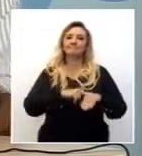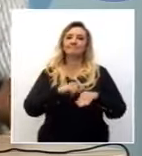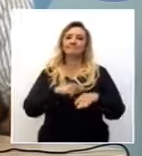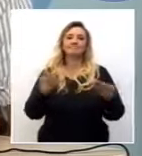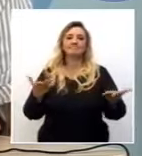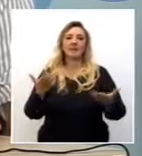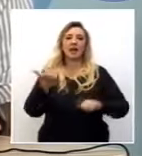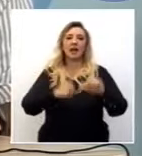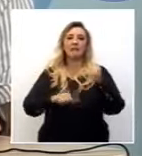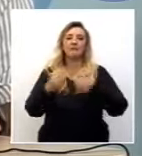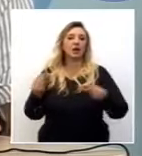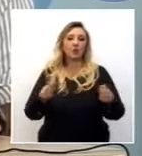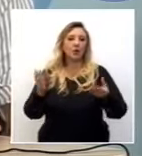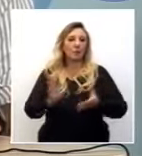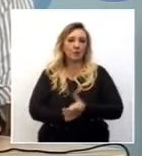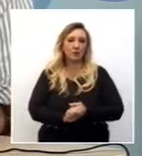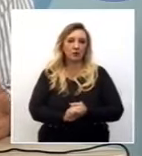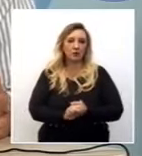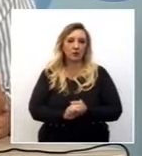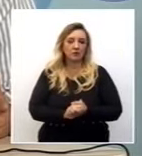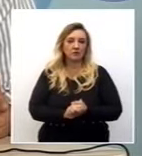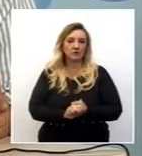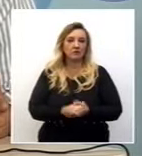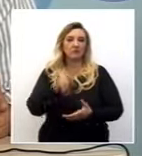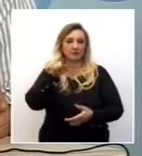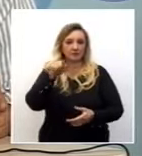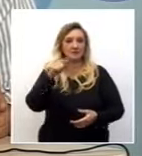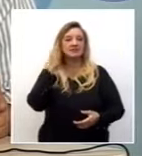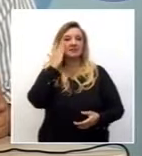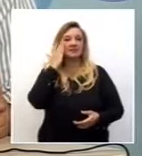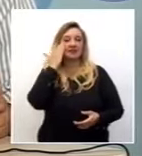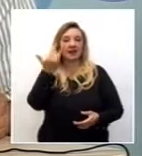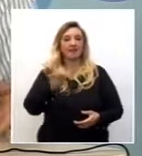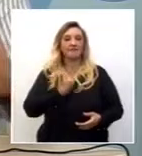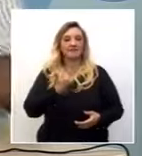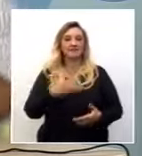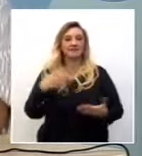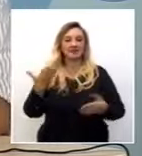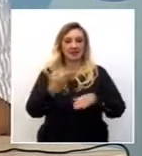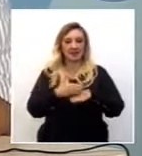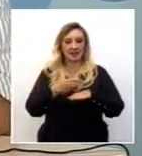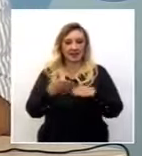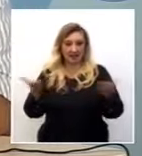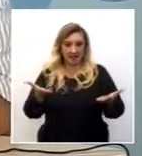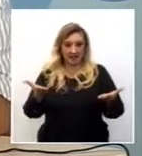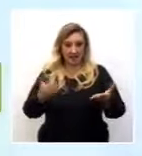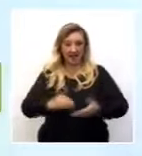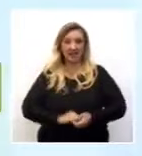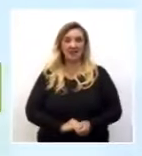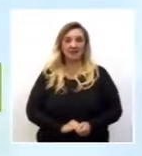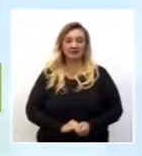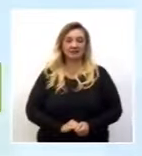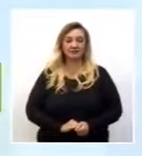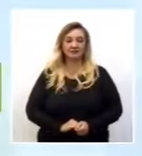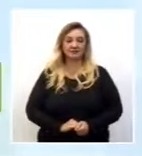que vocês vão avaliar esse tipo de coisa? Aí vocês aqui vão me dizer. Então, a atividade agora, vamos colocar na